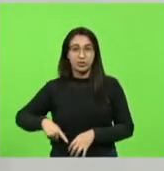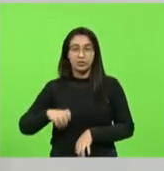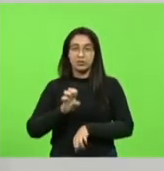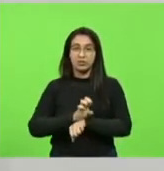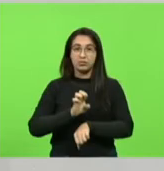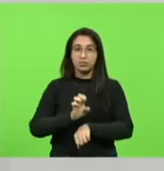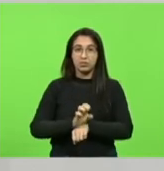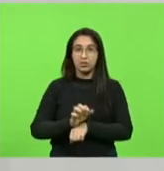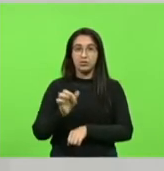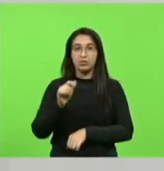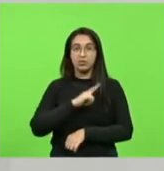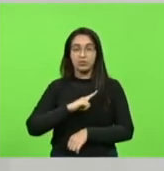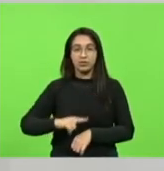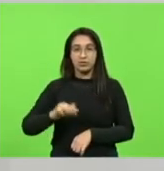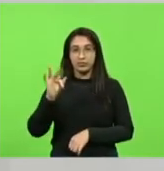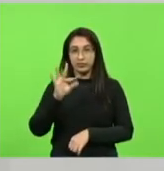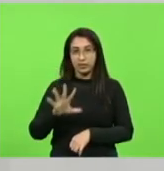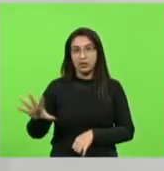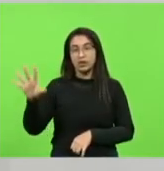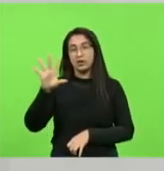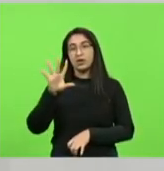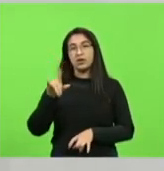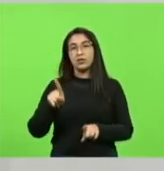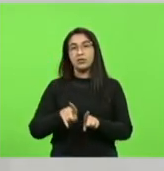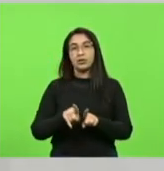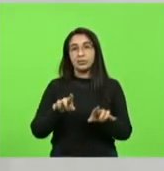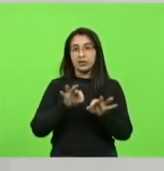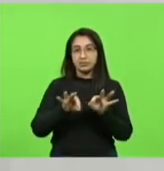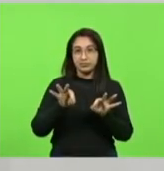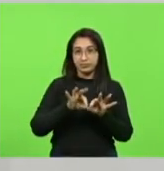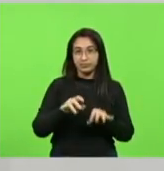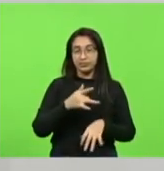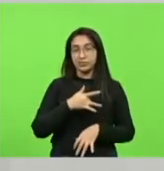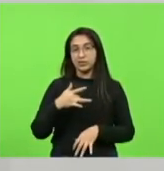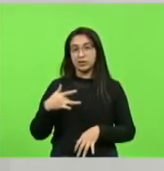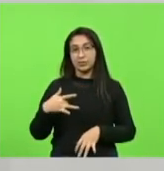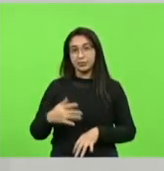instituições da saúde. A retomada da economia.